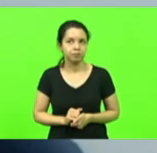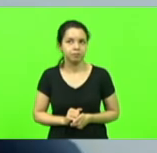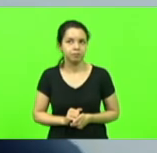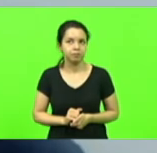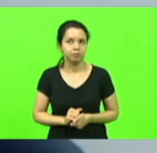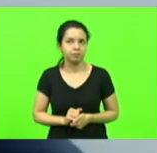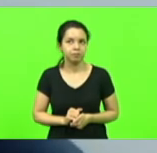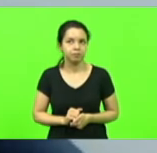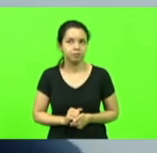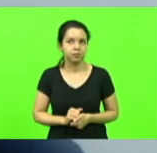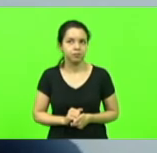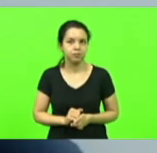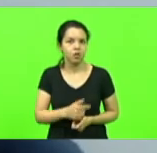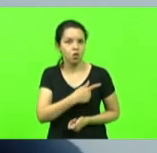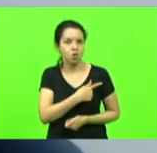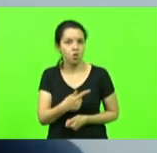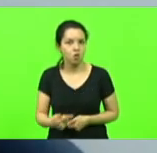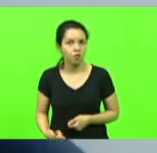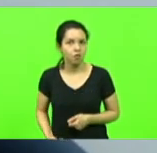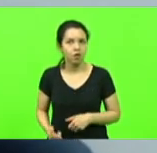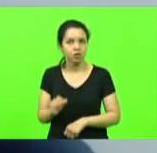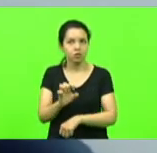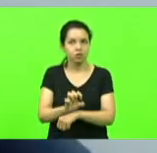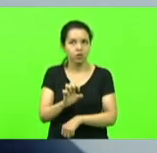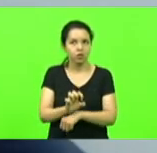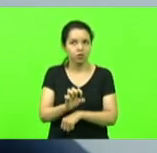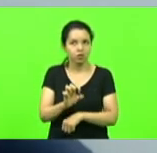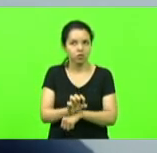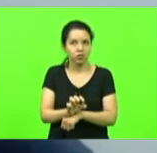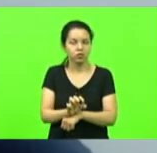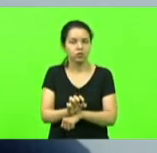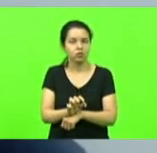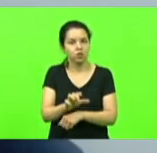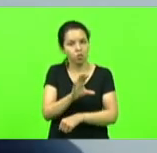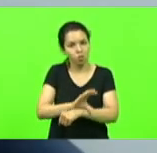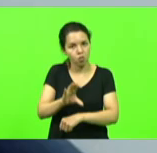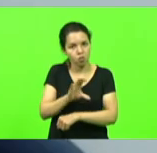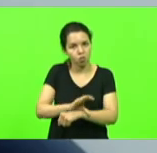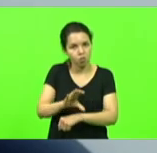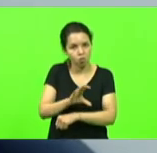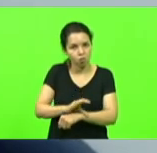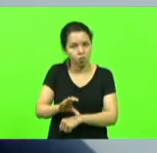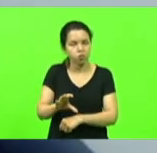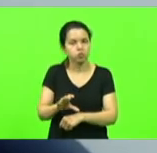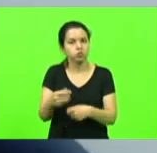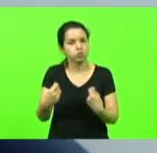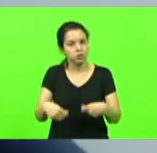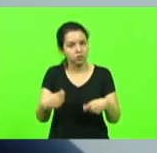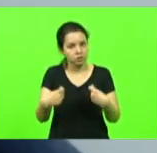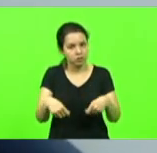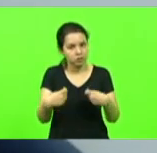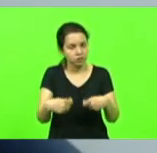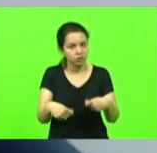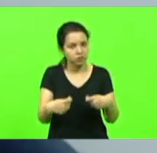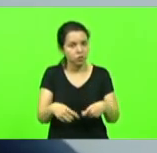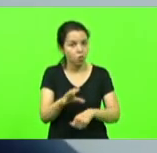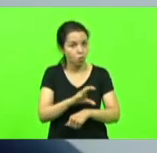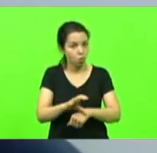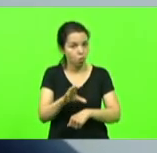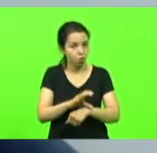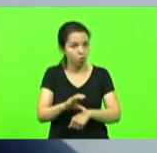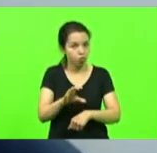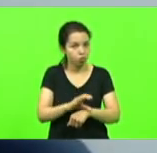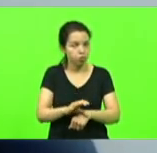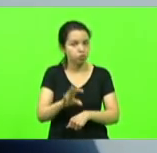né, do governo do Estado em relação aos cursos. Né, se a gente for pensar, o curso de terapia ocupacional dentro do Estado